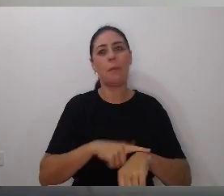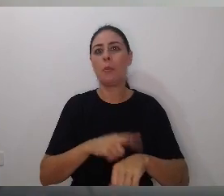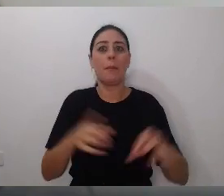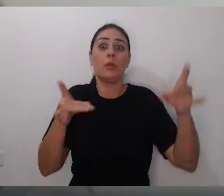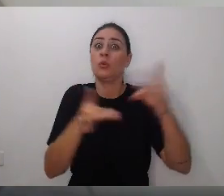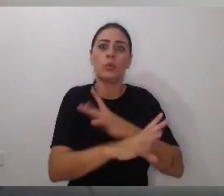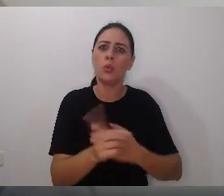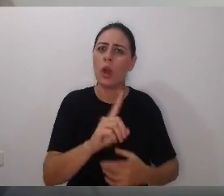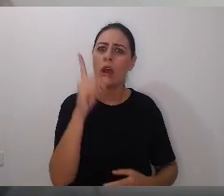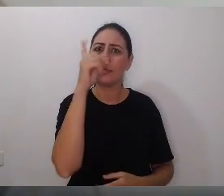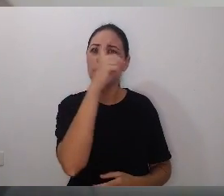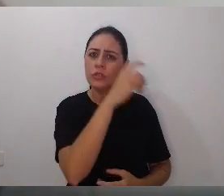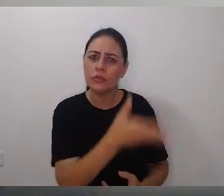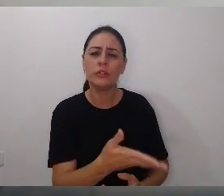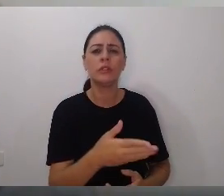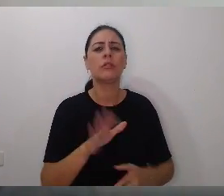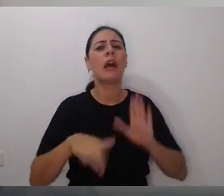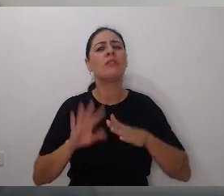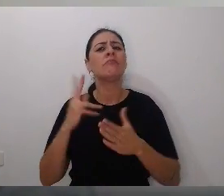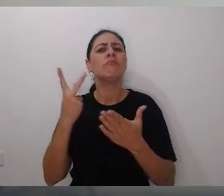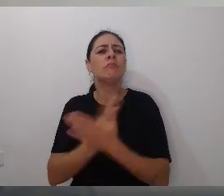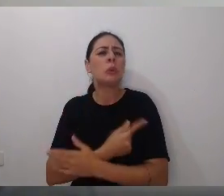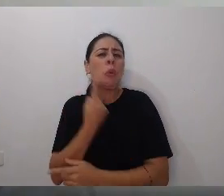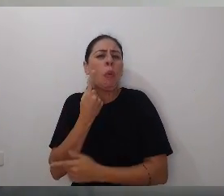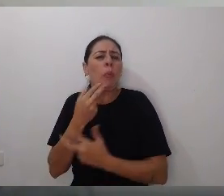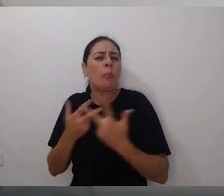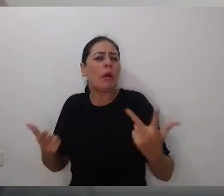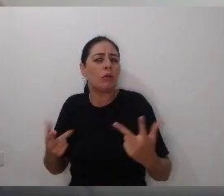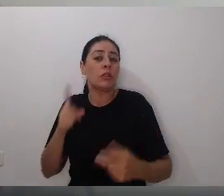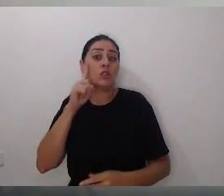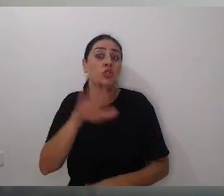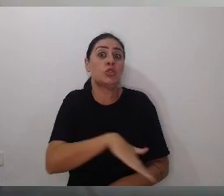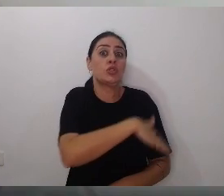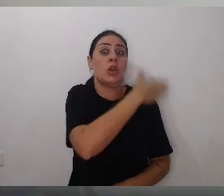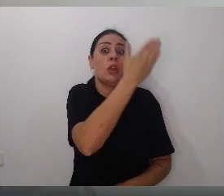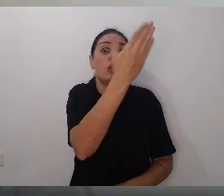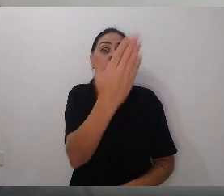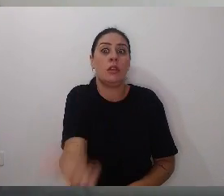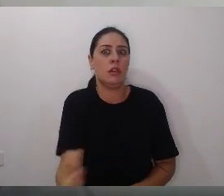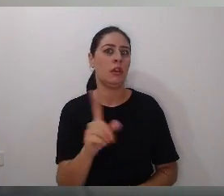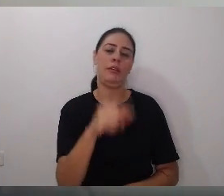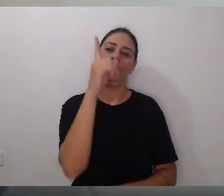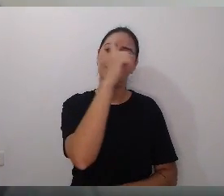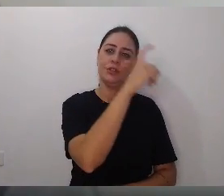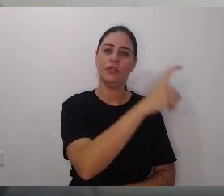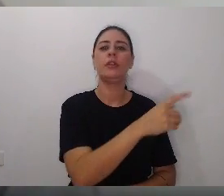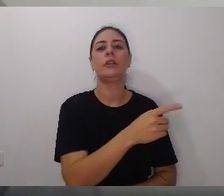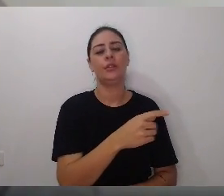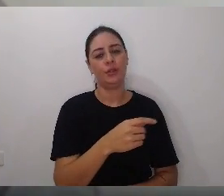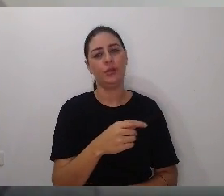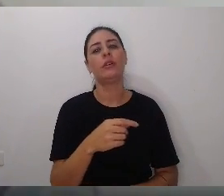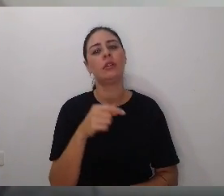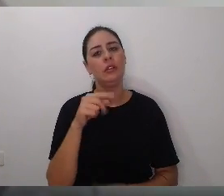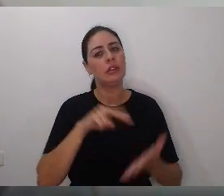criança, fica às vezes o dia inteiro naquela alteração, né, então esse momento